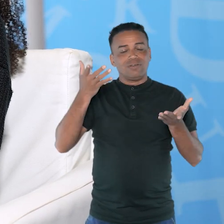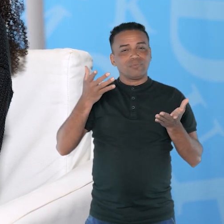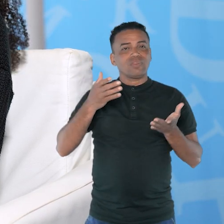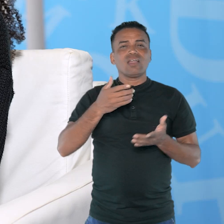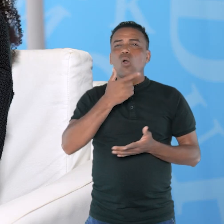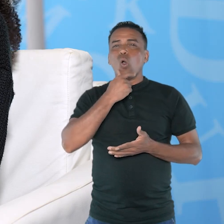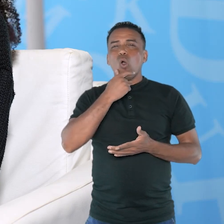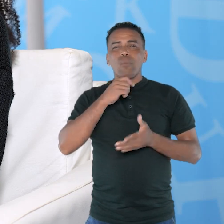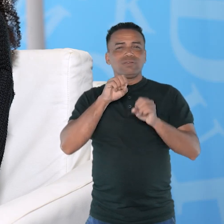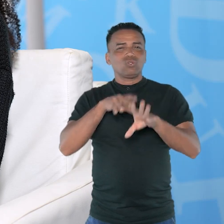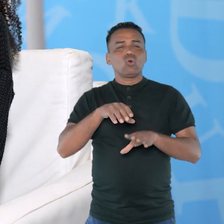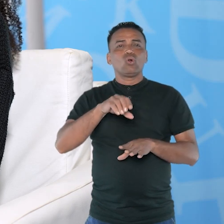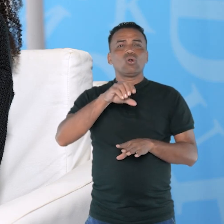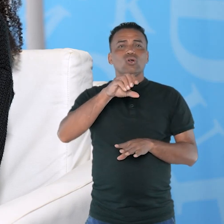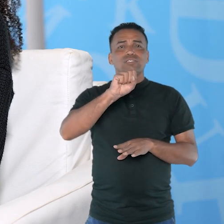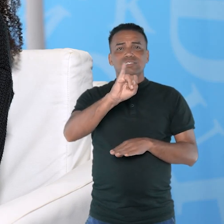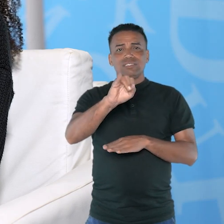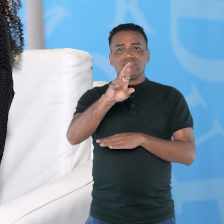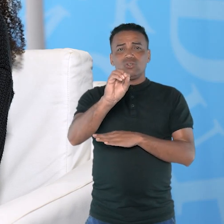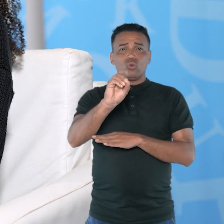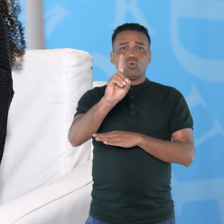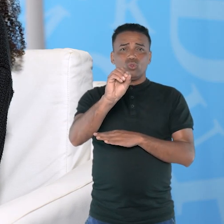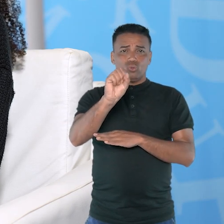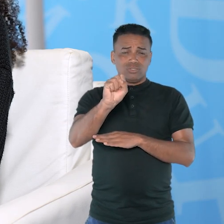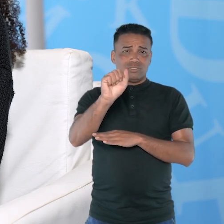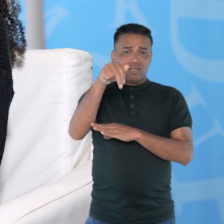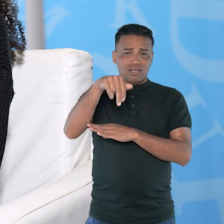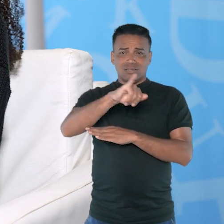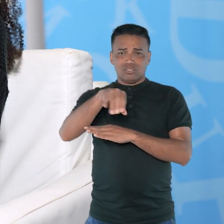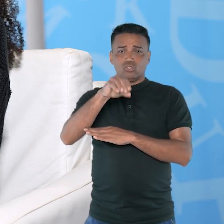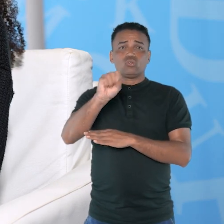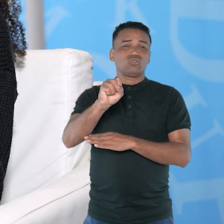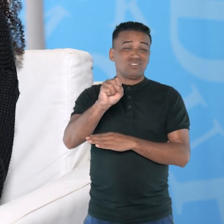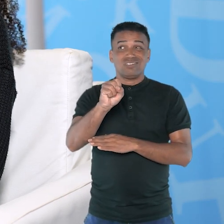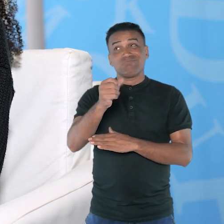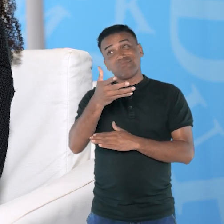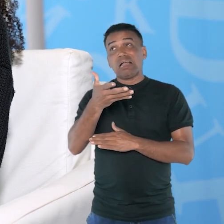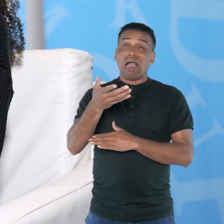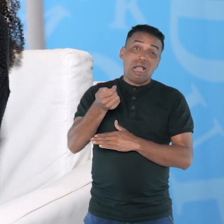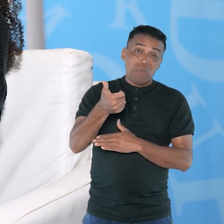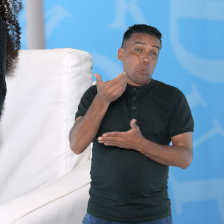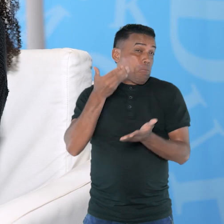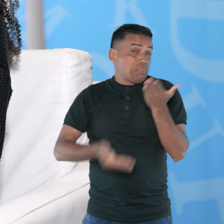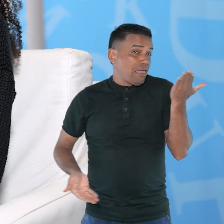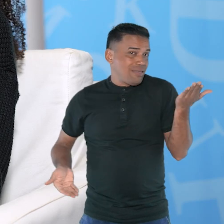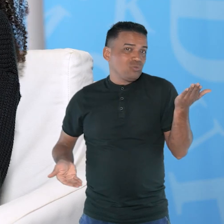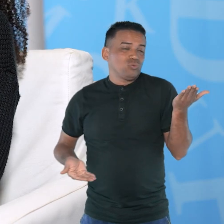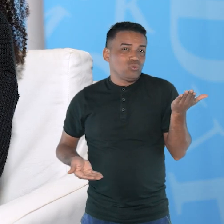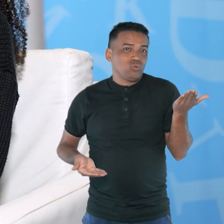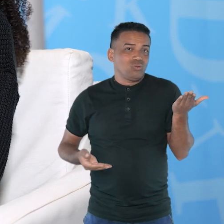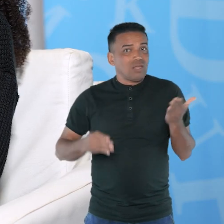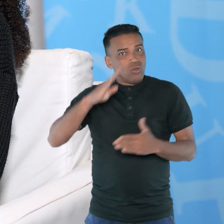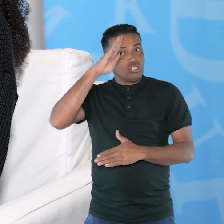a universidade, hoje em dia, isso acabou se perdendo no projeto da universidade, a ditadura